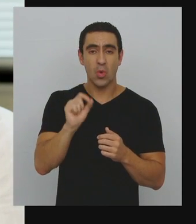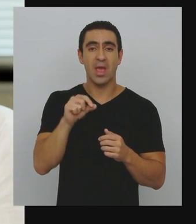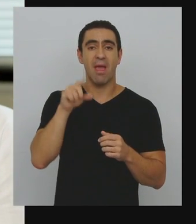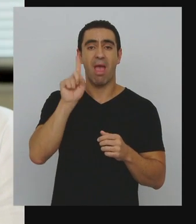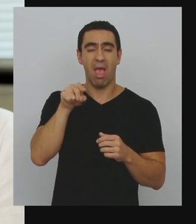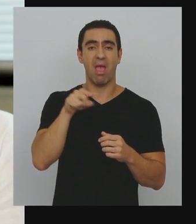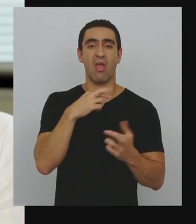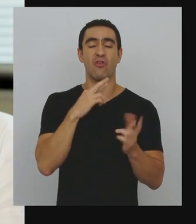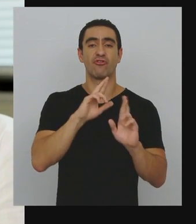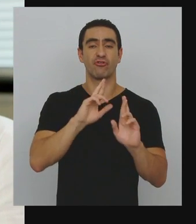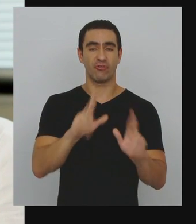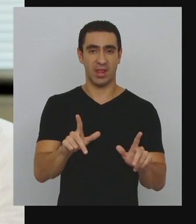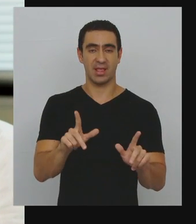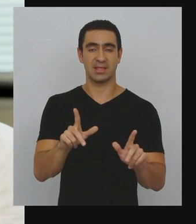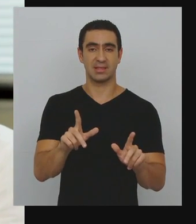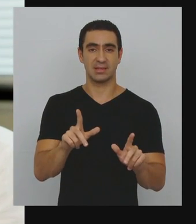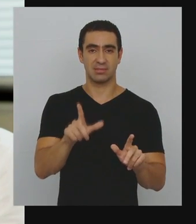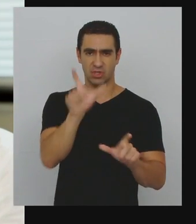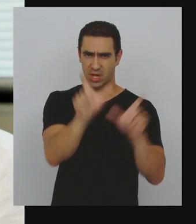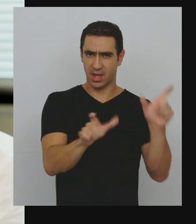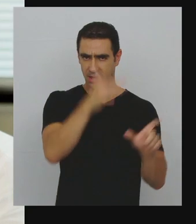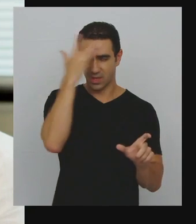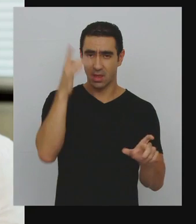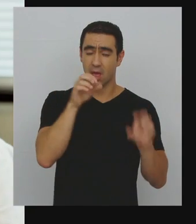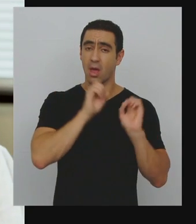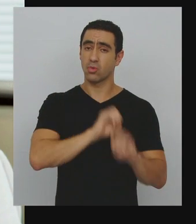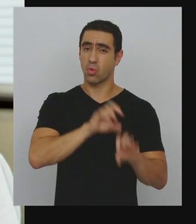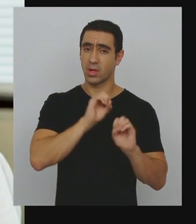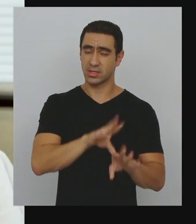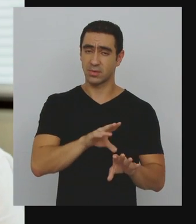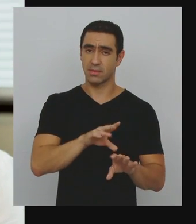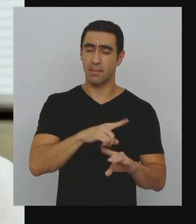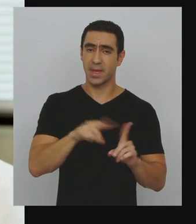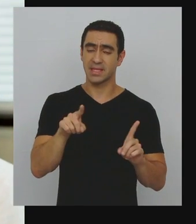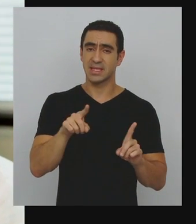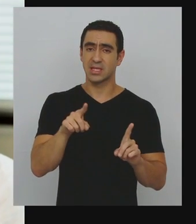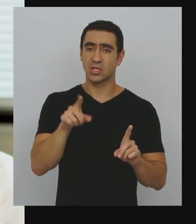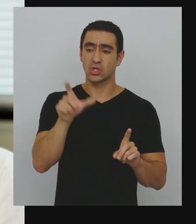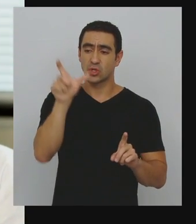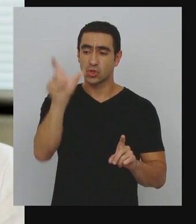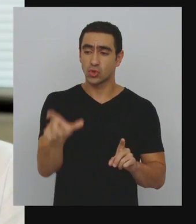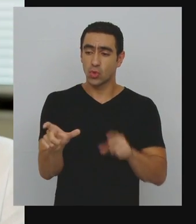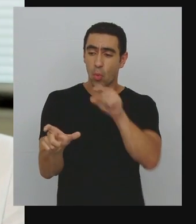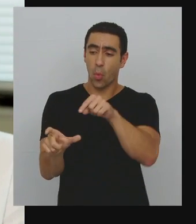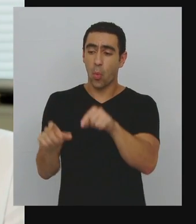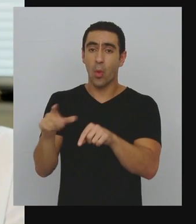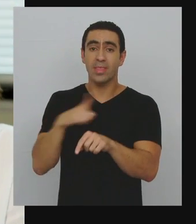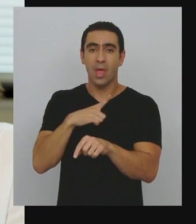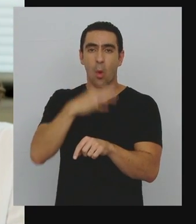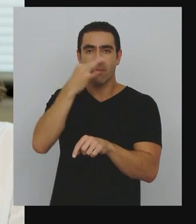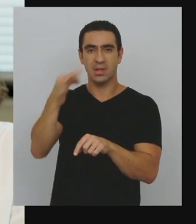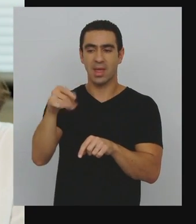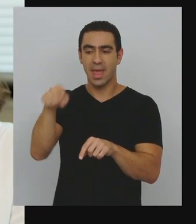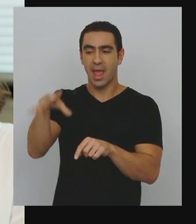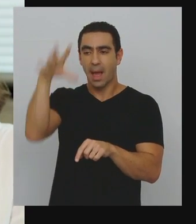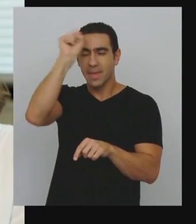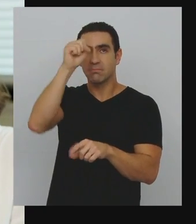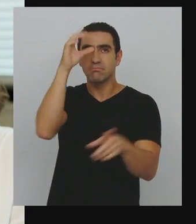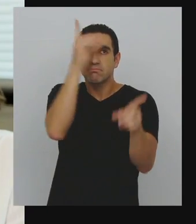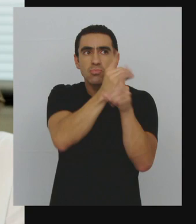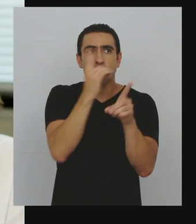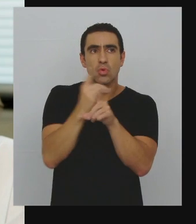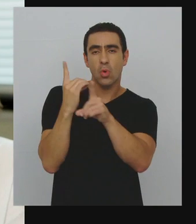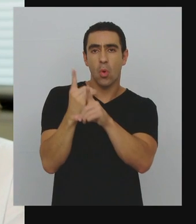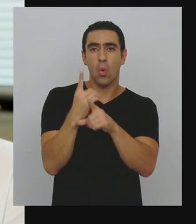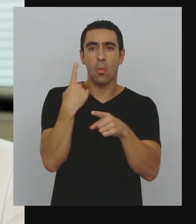essas diferenças. E essa educação, mas uma educação onde o aluno é protagonista, o aluno aprende